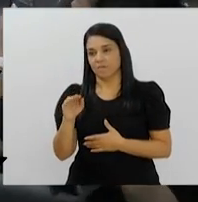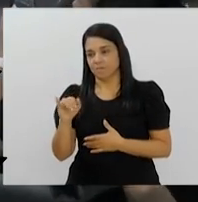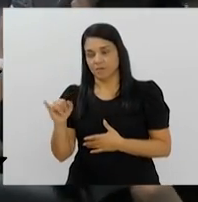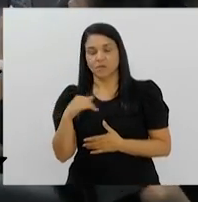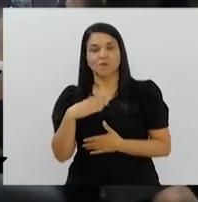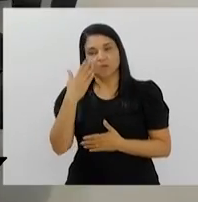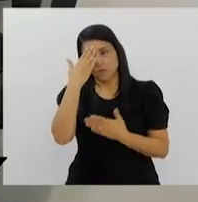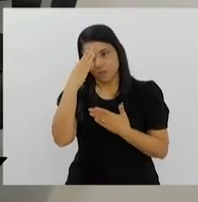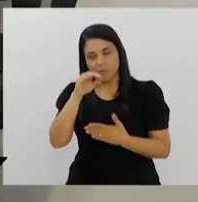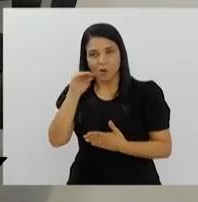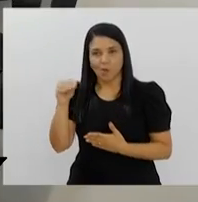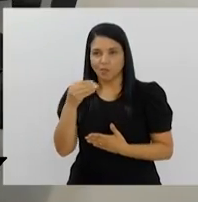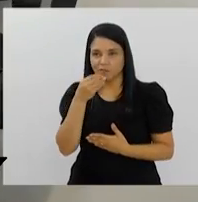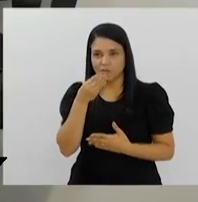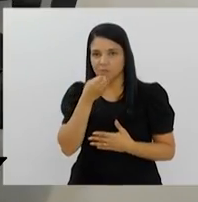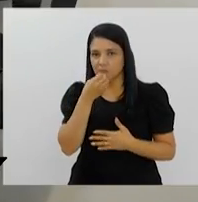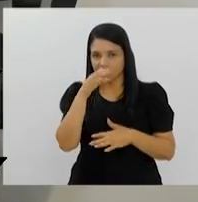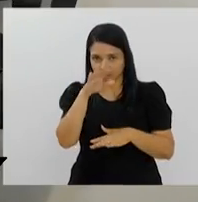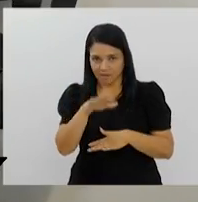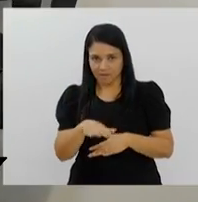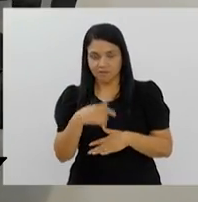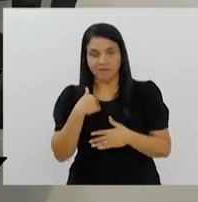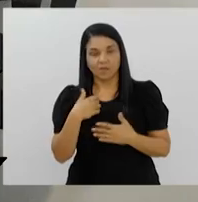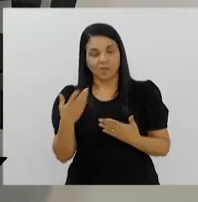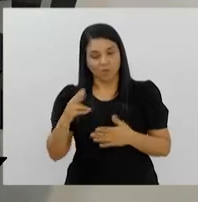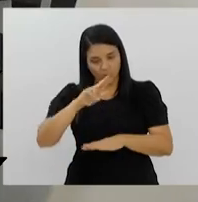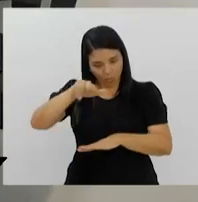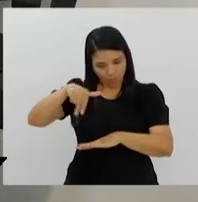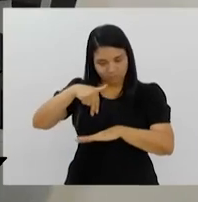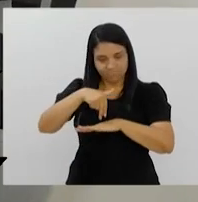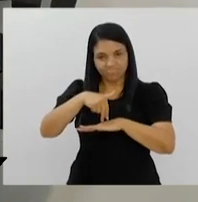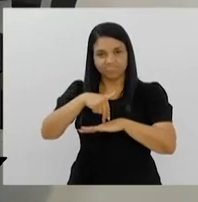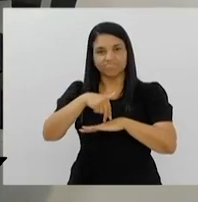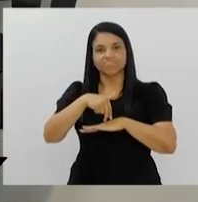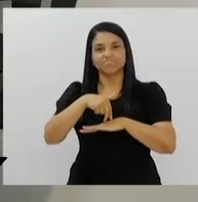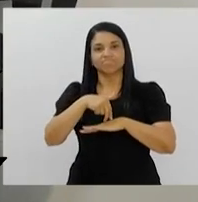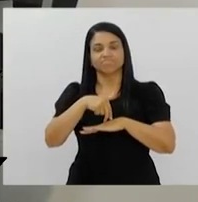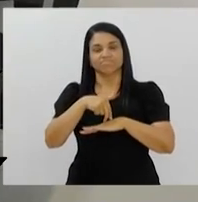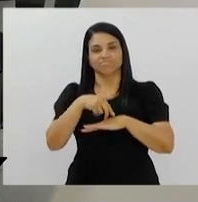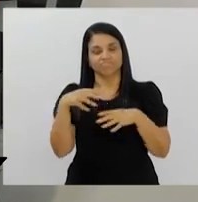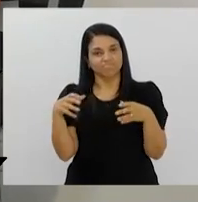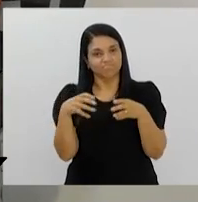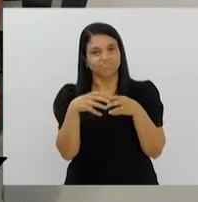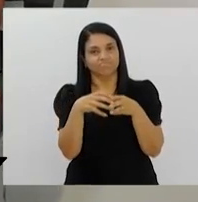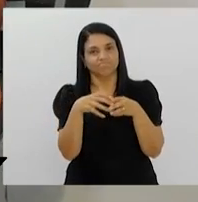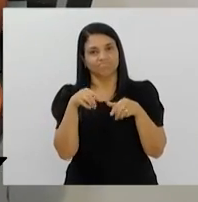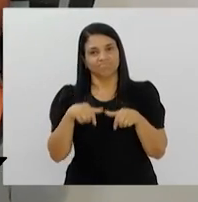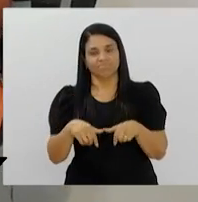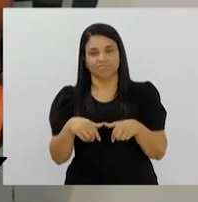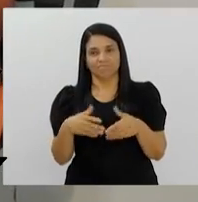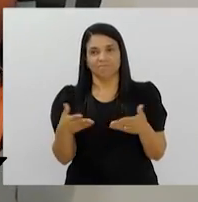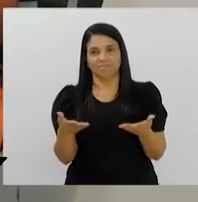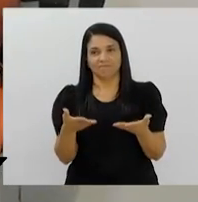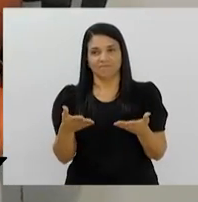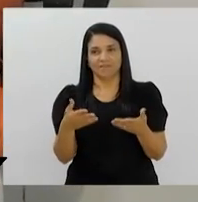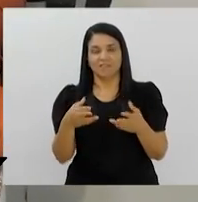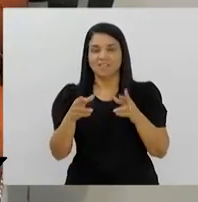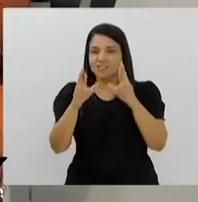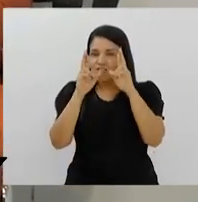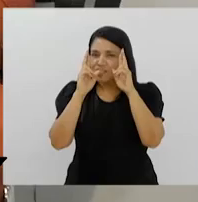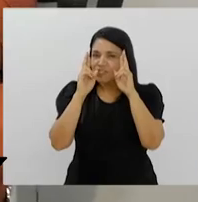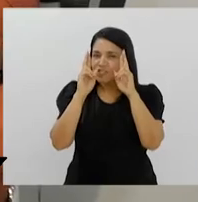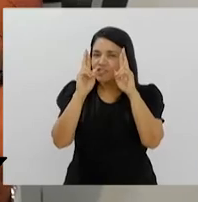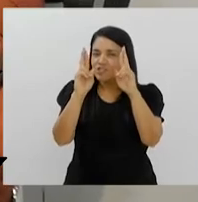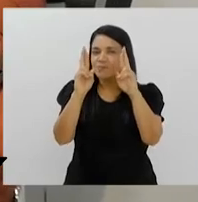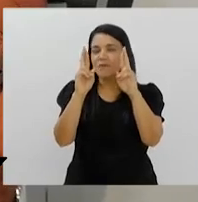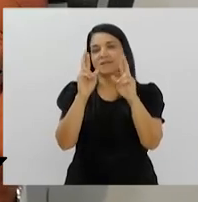oportunidade eh hoje quando nós viemos para cá nós viemos com a esperança vou usar a